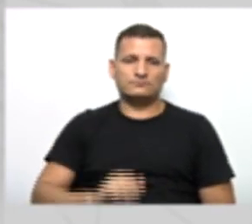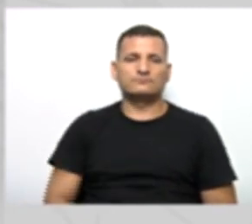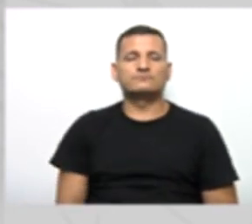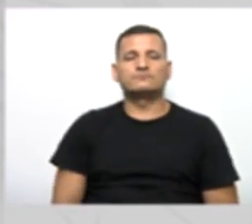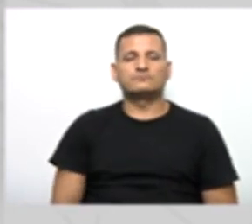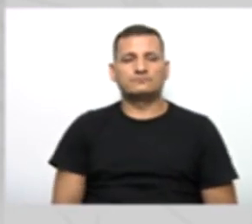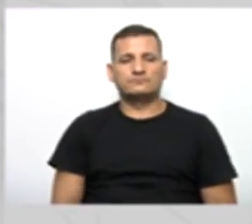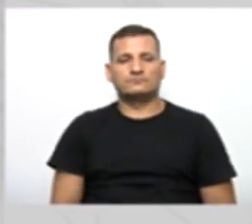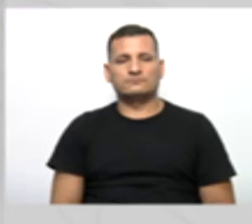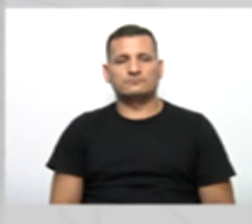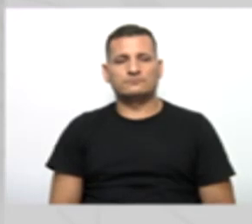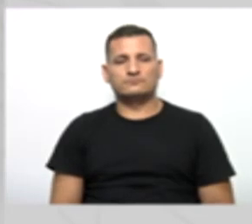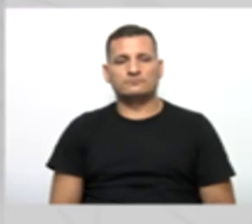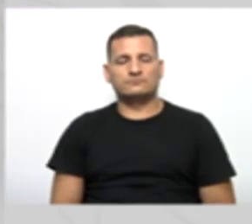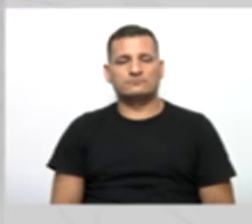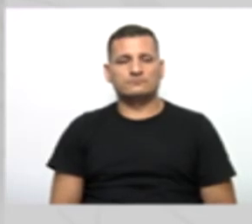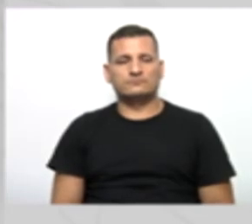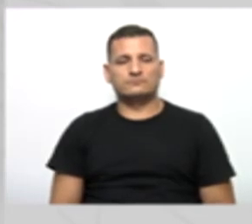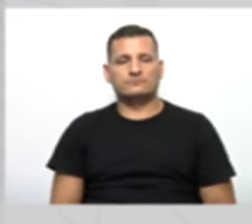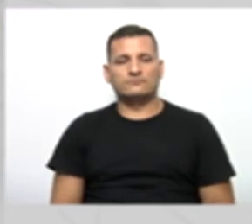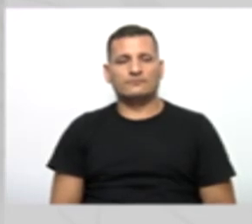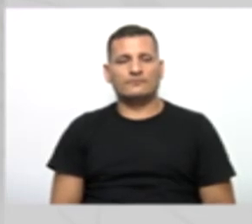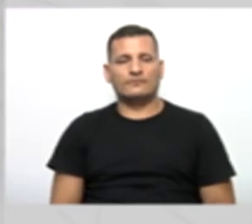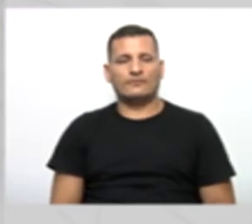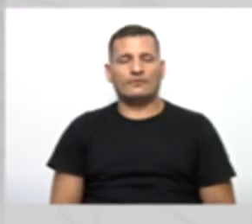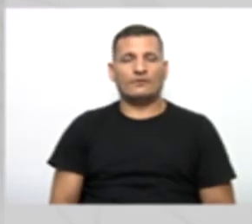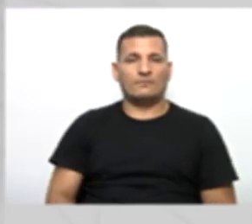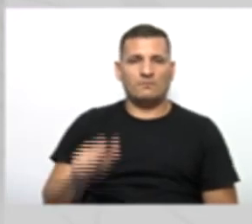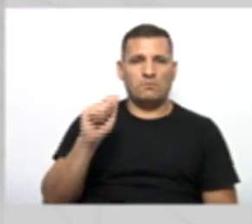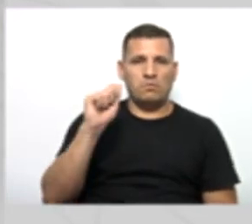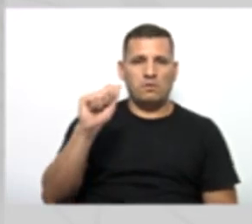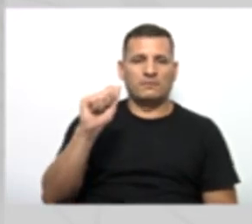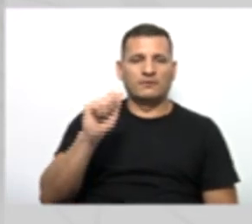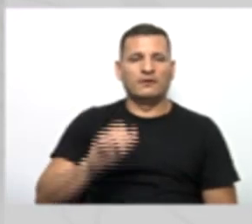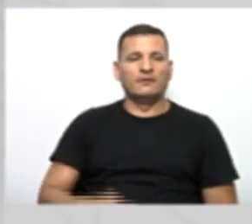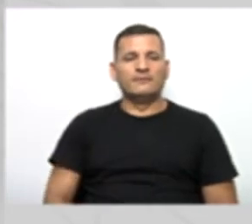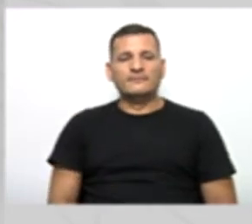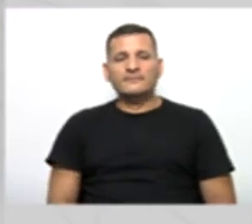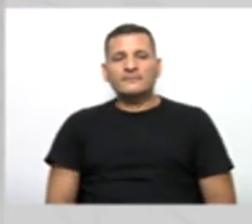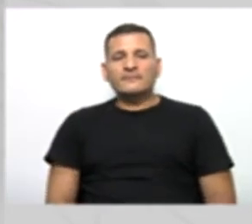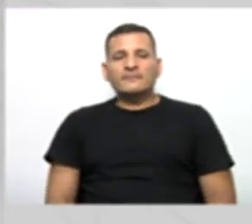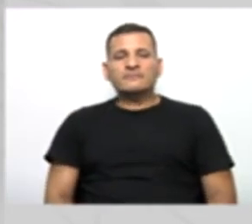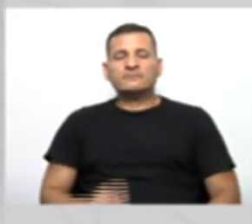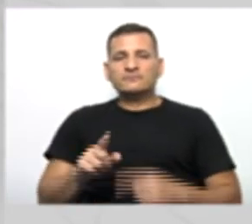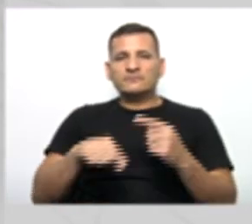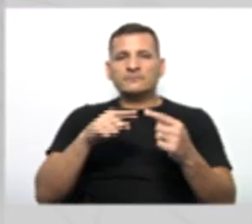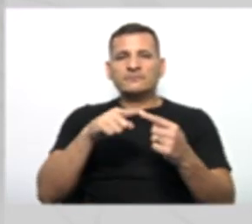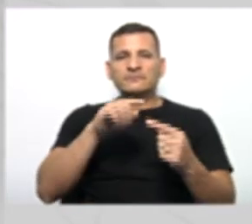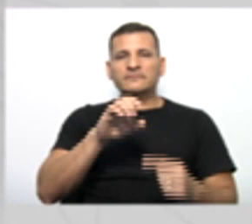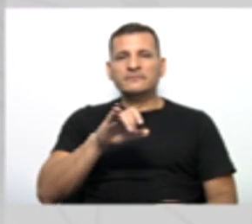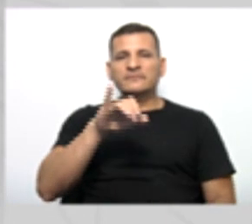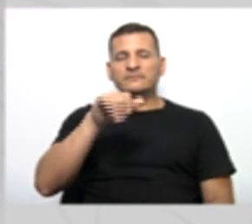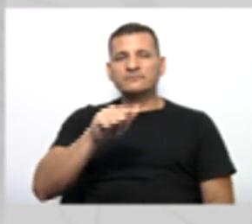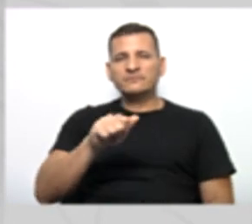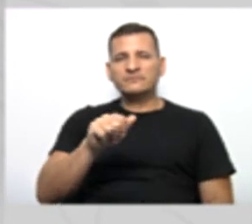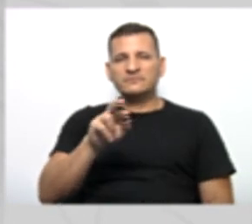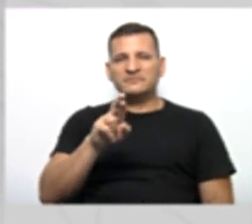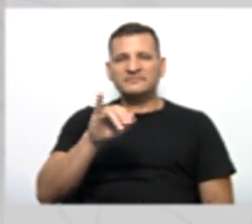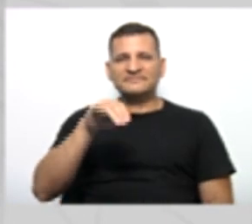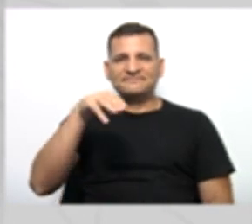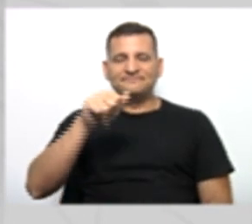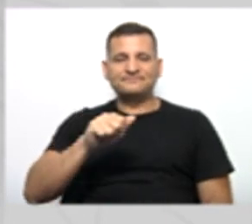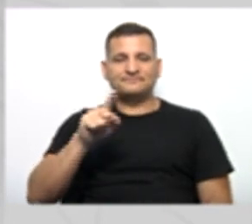estava questionando. Vamos lá, letra A. O objetivo do EIA-RIMA é analisar